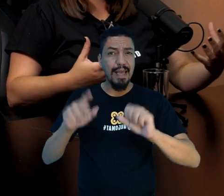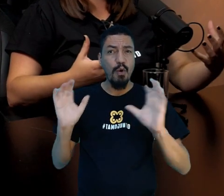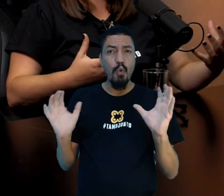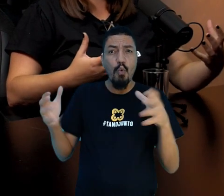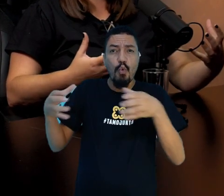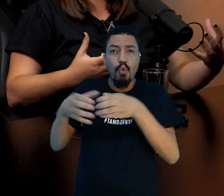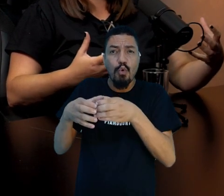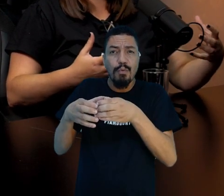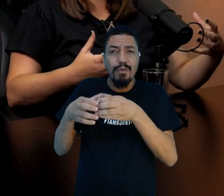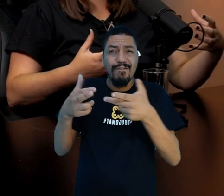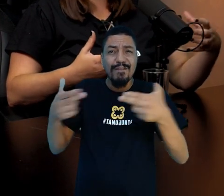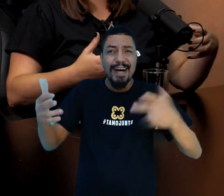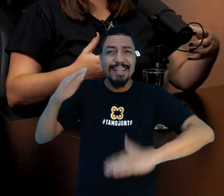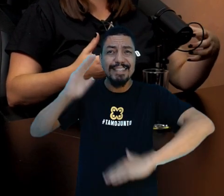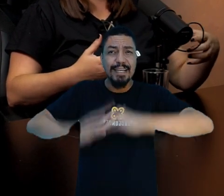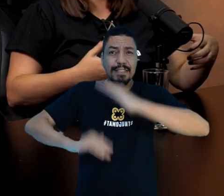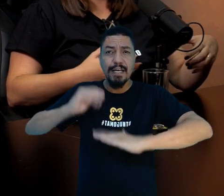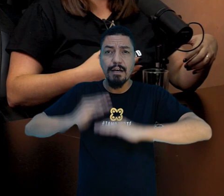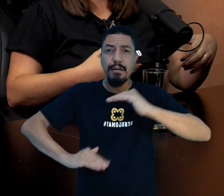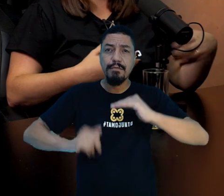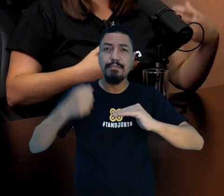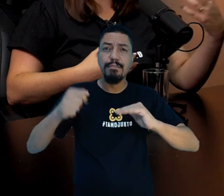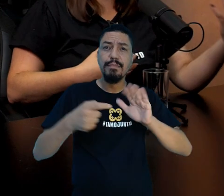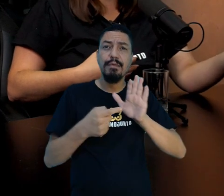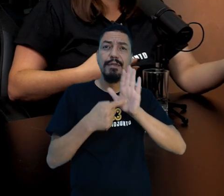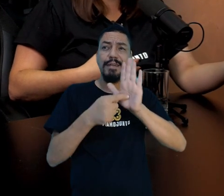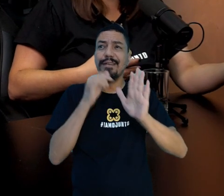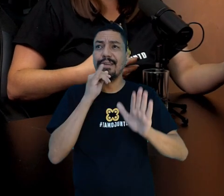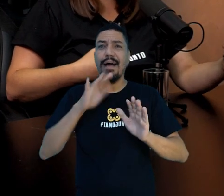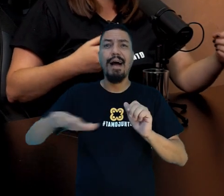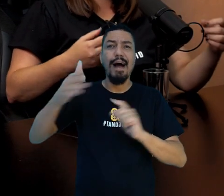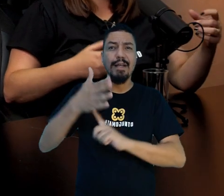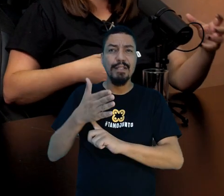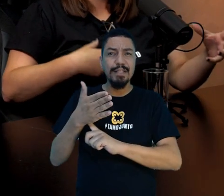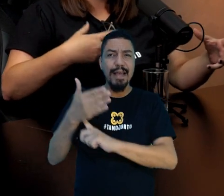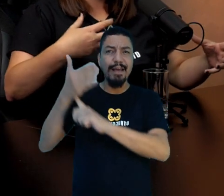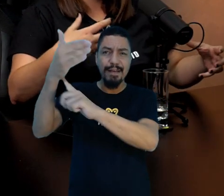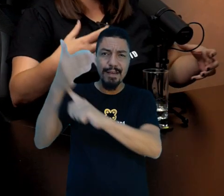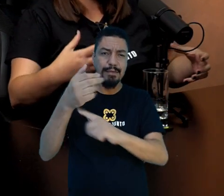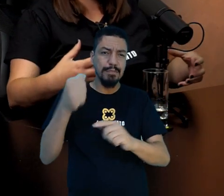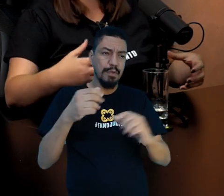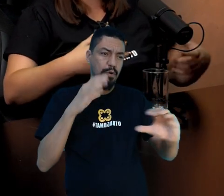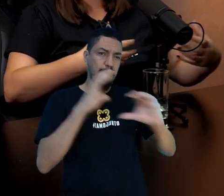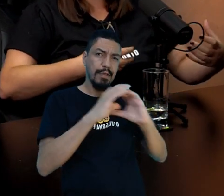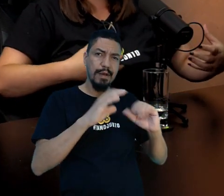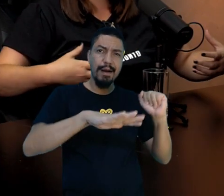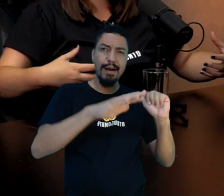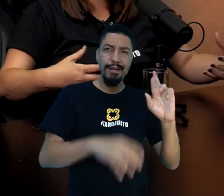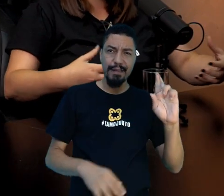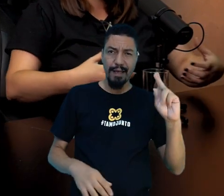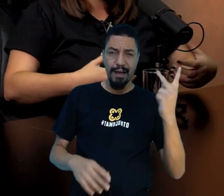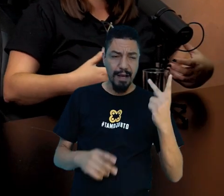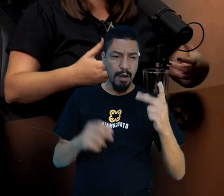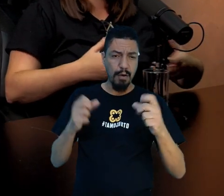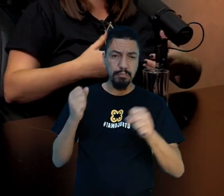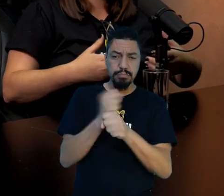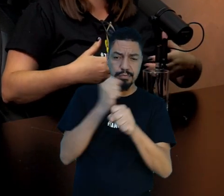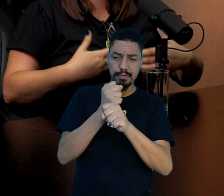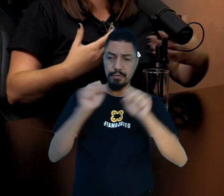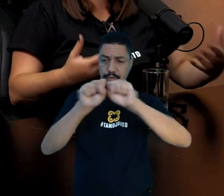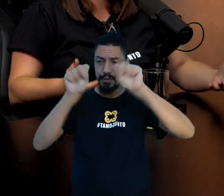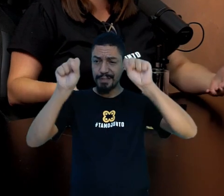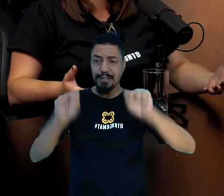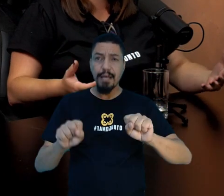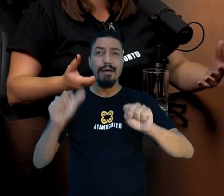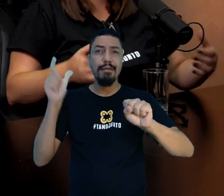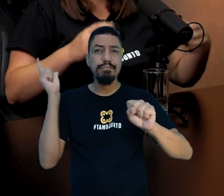um conjunto, porque ele tem que falar. A área de tecnologia da informação tem que falar com a área de RH e fazer uma construção coletiva ali para que